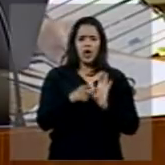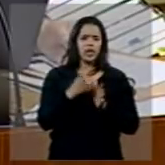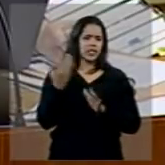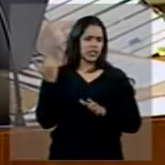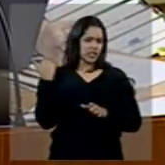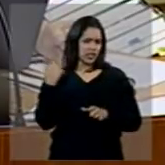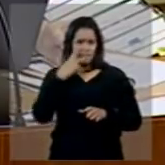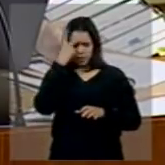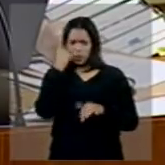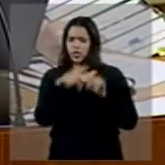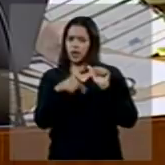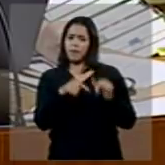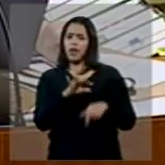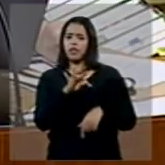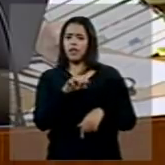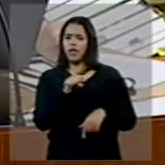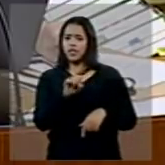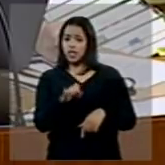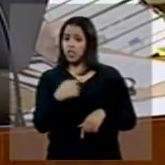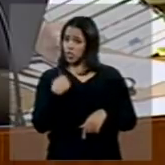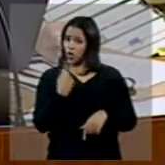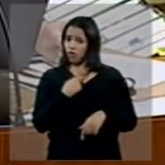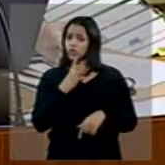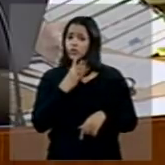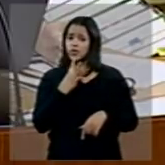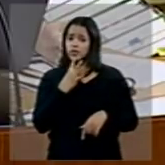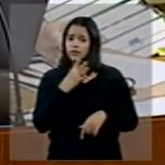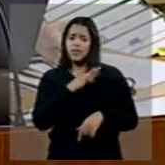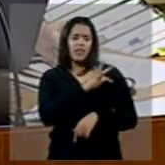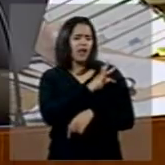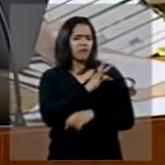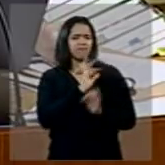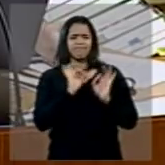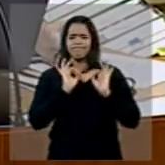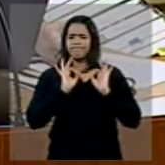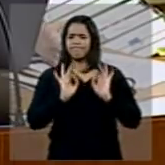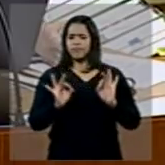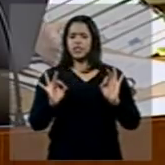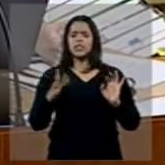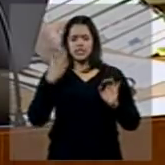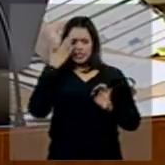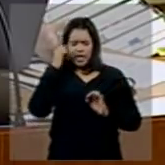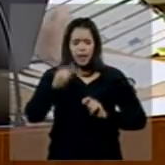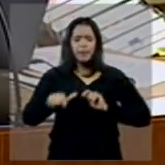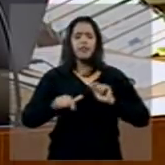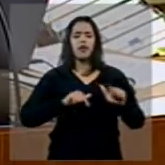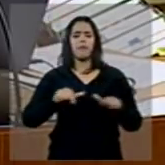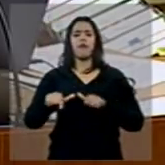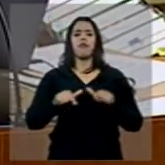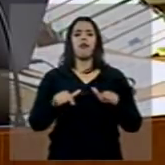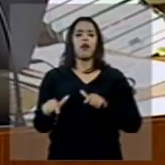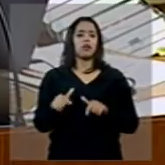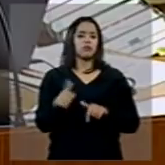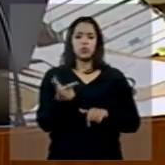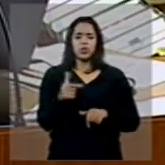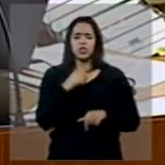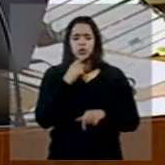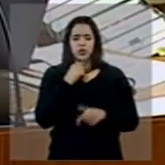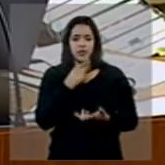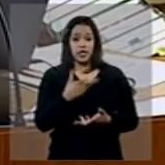do TSE. Nós conhecemos os técnicos do TSE, são extremamente competentes, não há dúvida nenhuma.